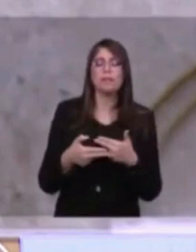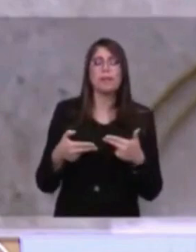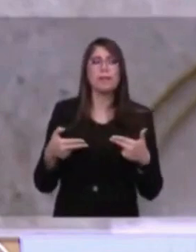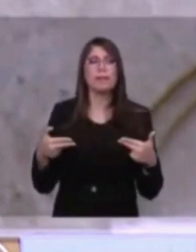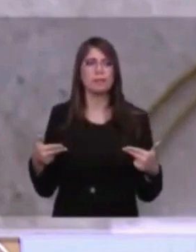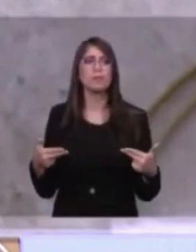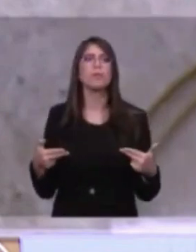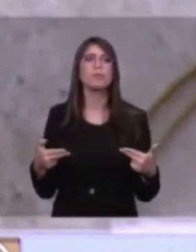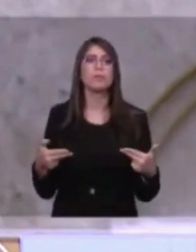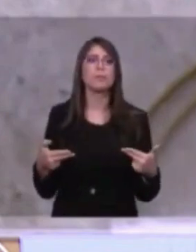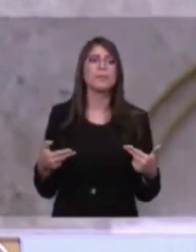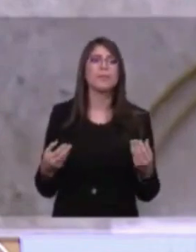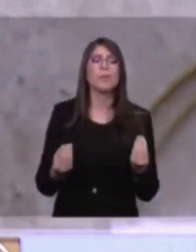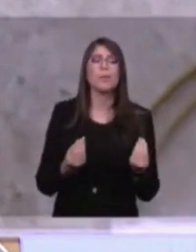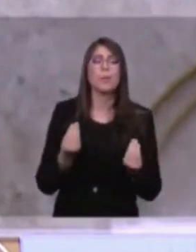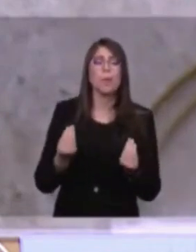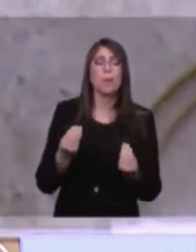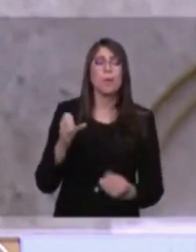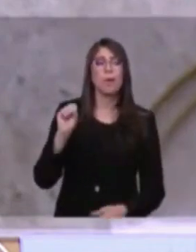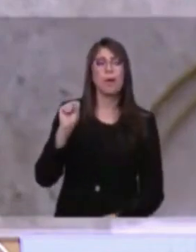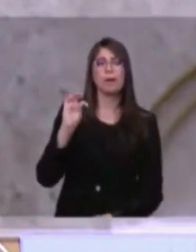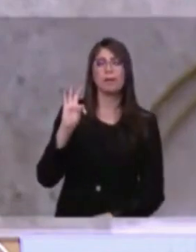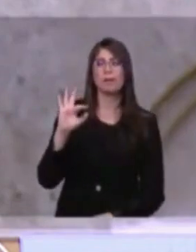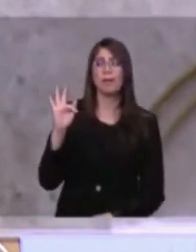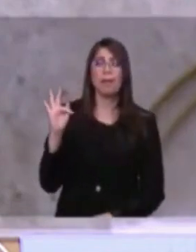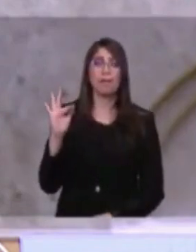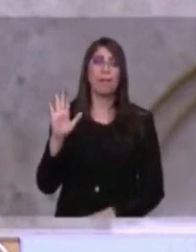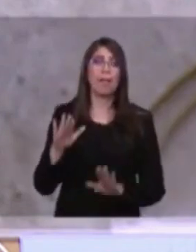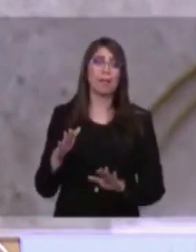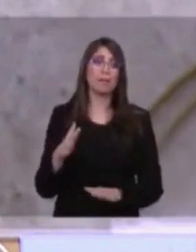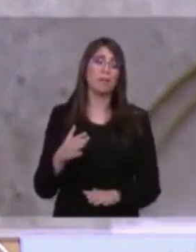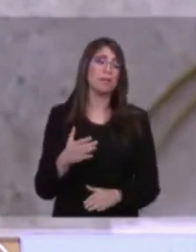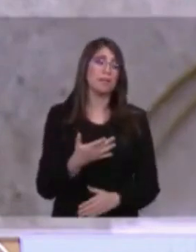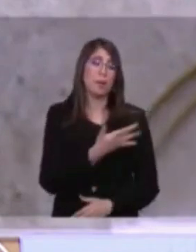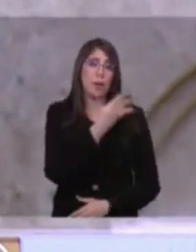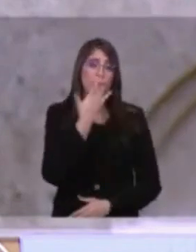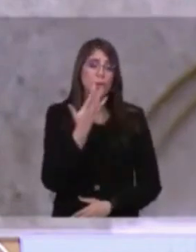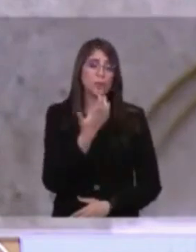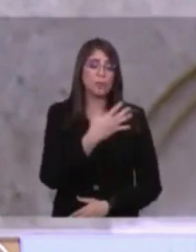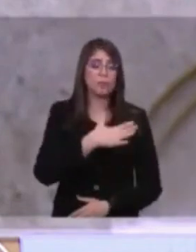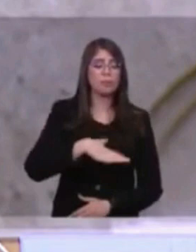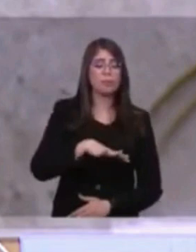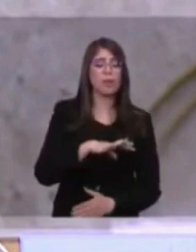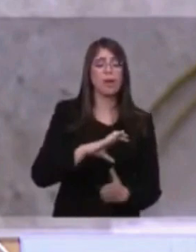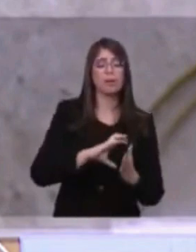É inevitável que o Supremo desagrade segmentos